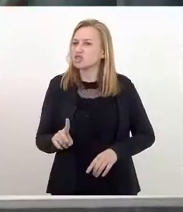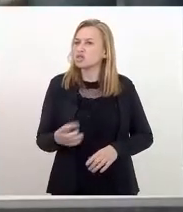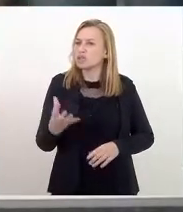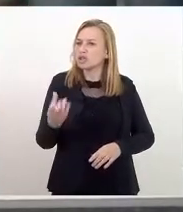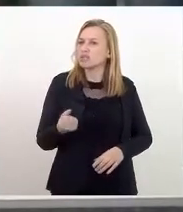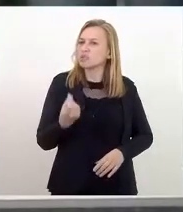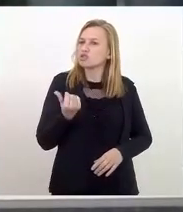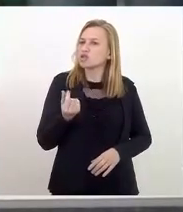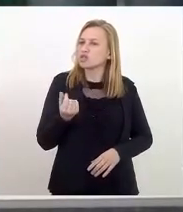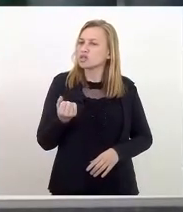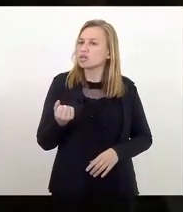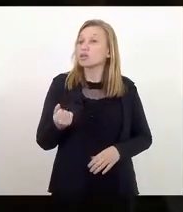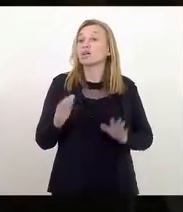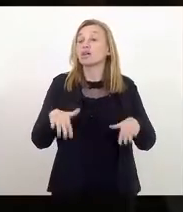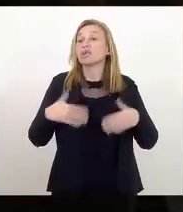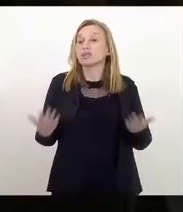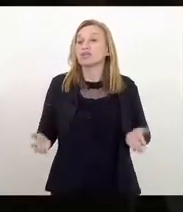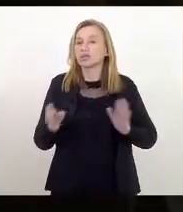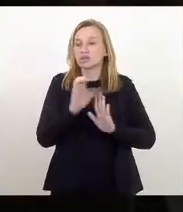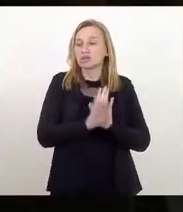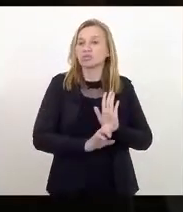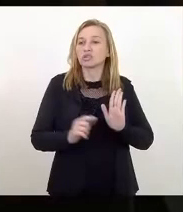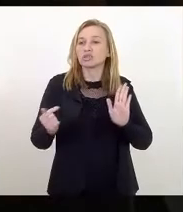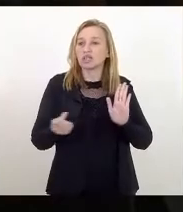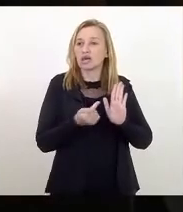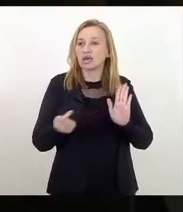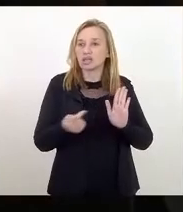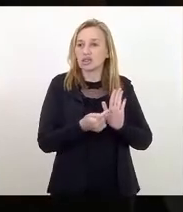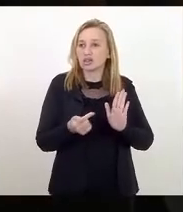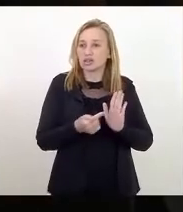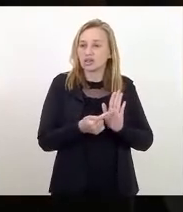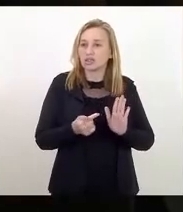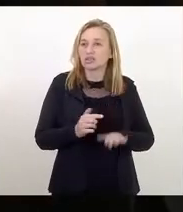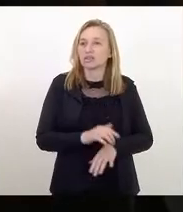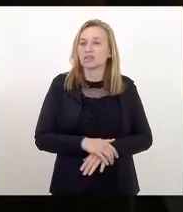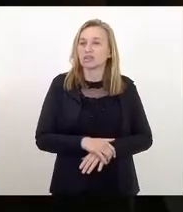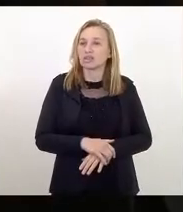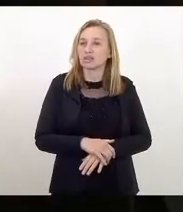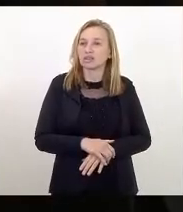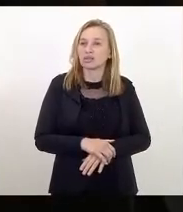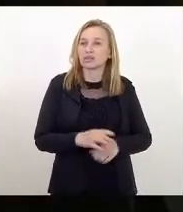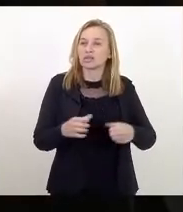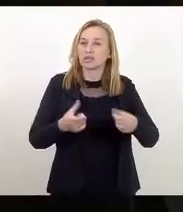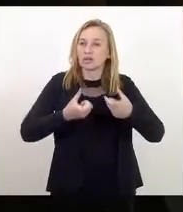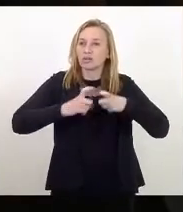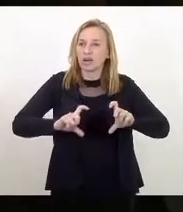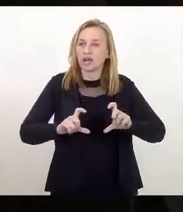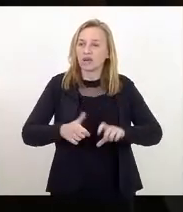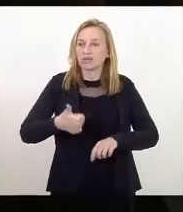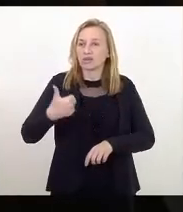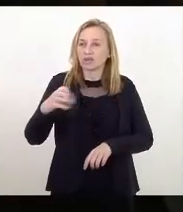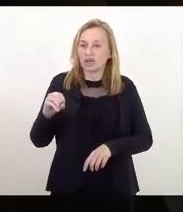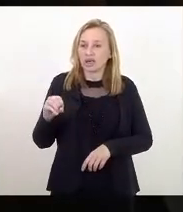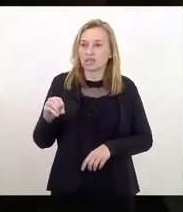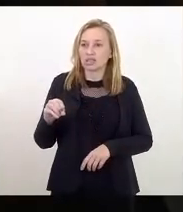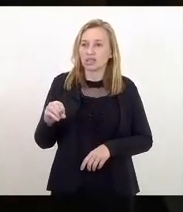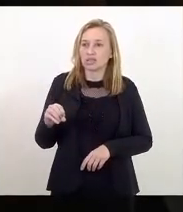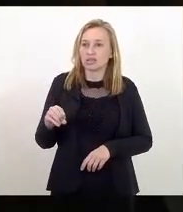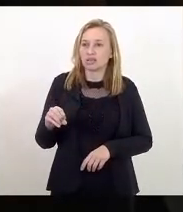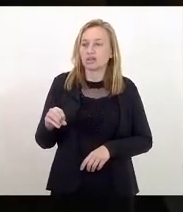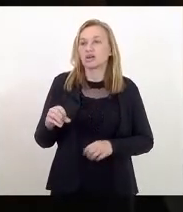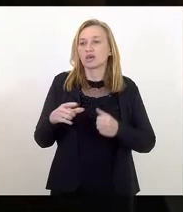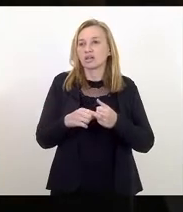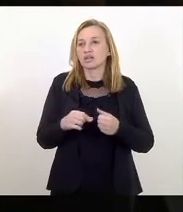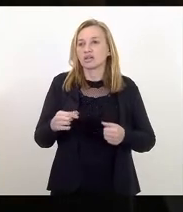Então, a nossa emenda está aqui. Adicione-se ao parágrafo décimo do artigo 14 do projeto de lei